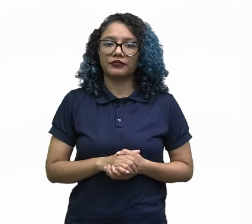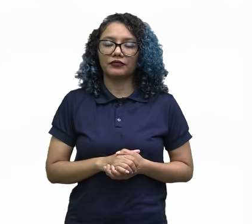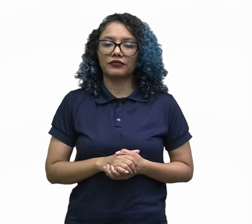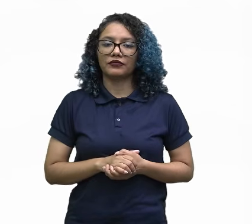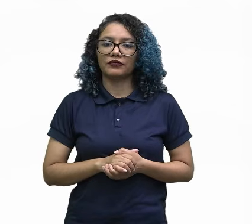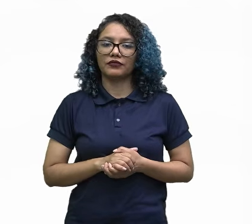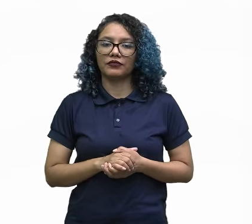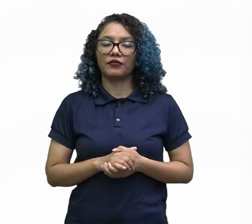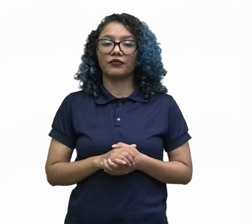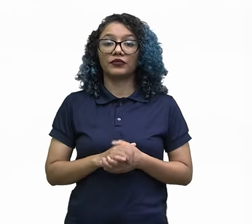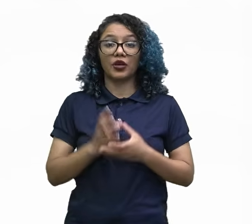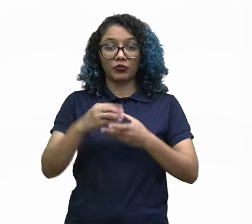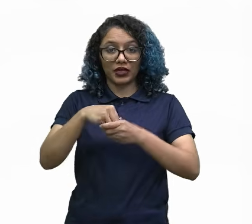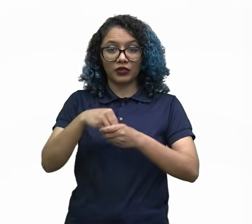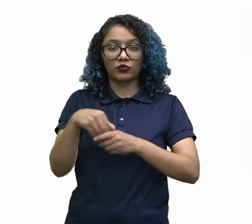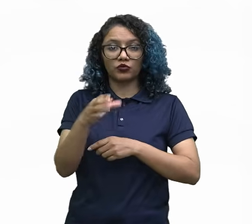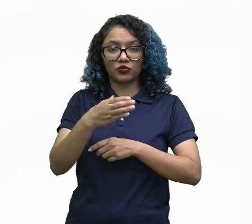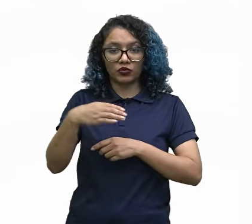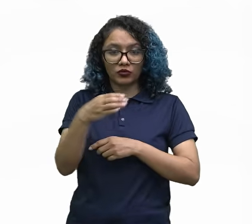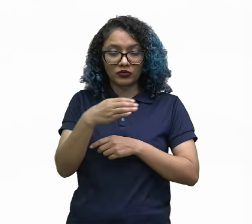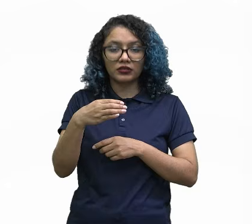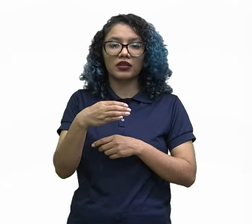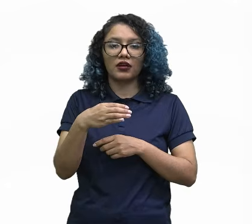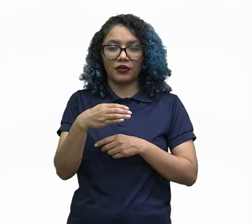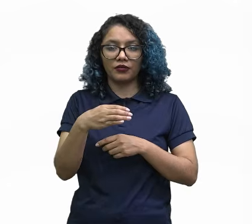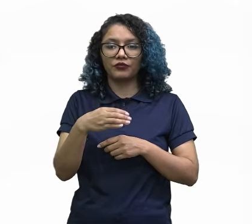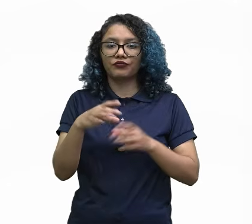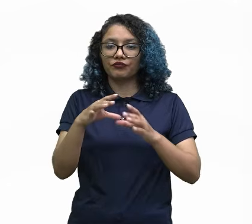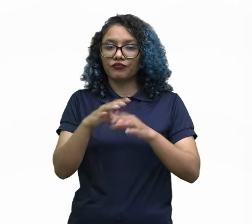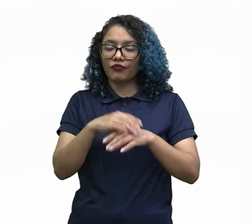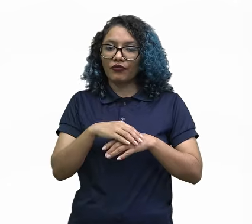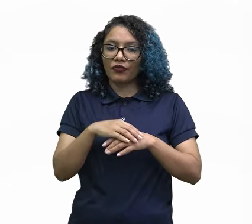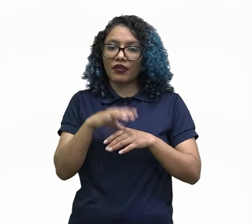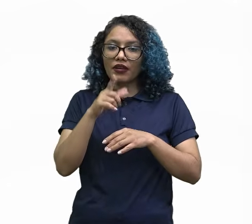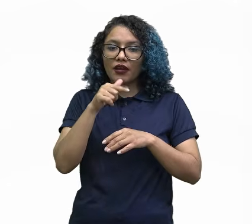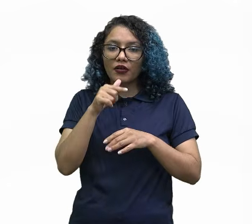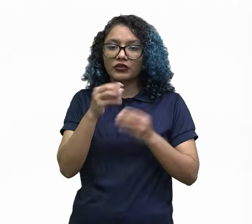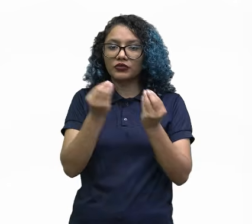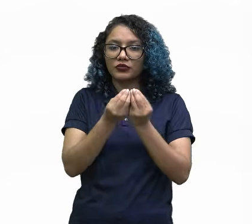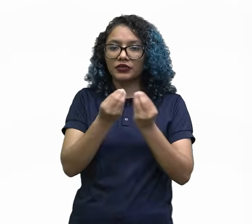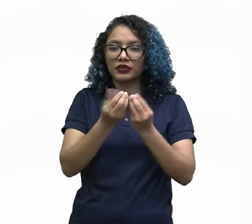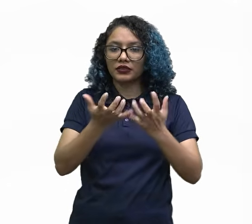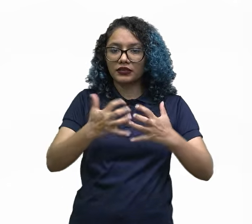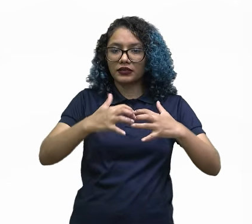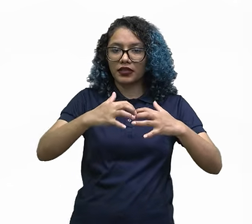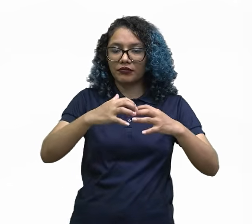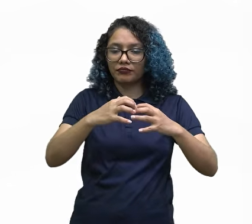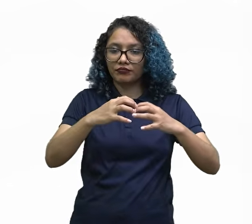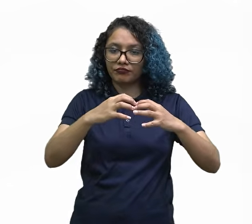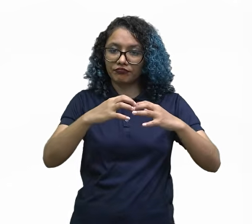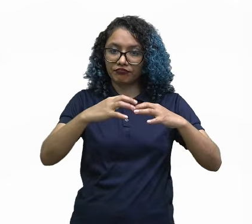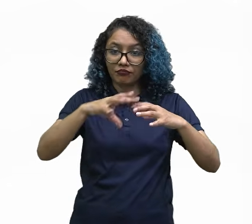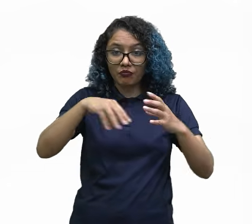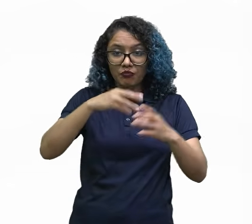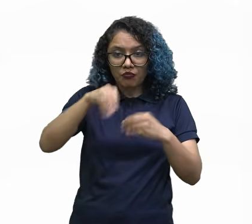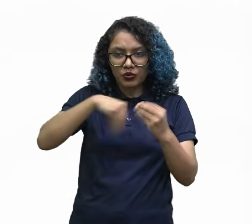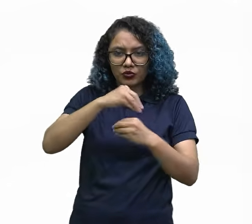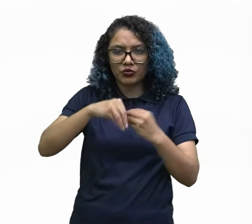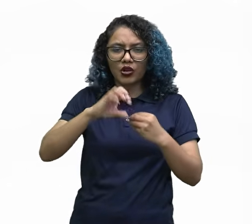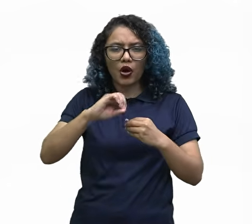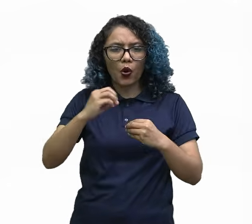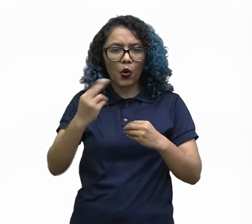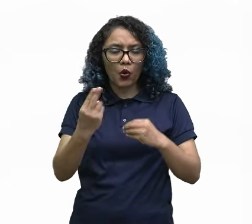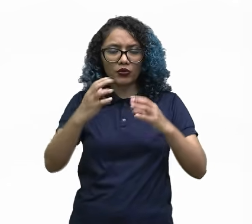aquosa, a substância diluída se dissocia ou se ioniza, e dependendo da substância,